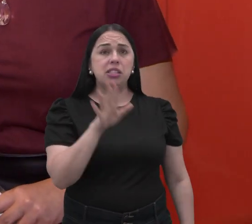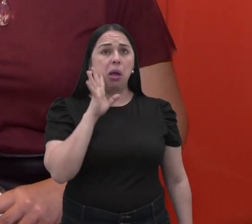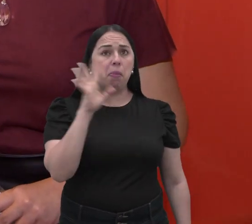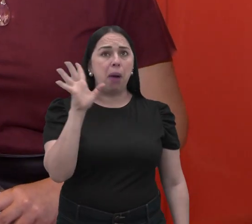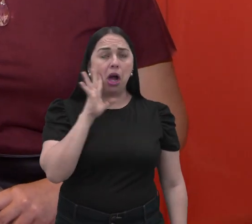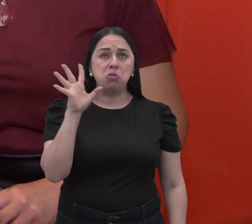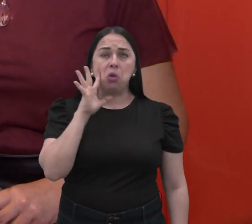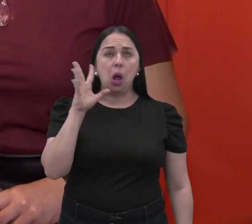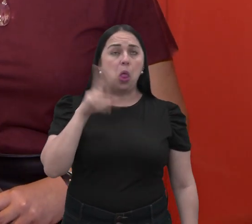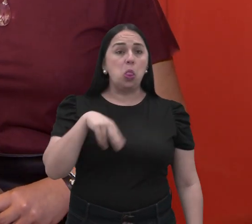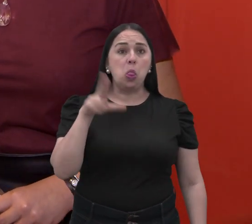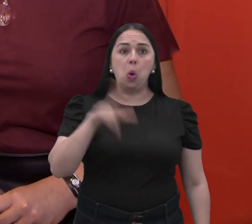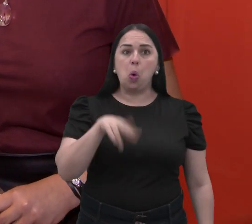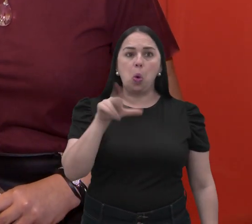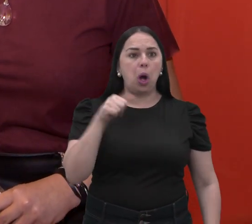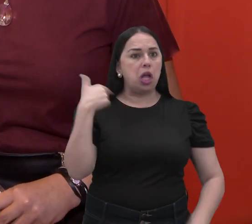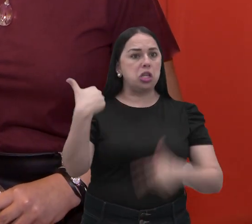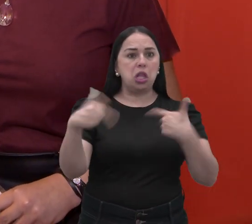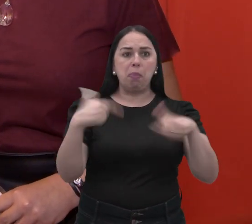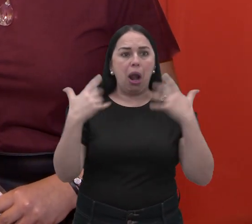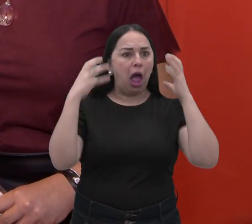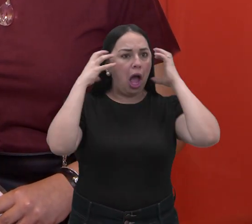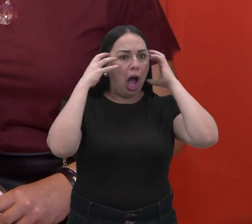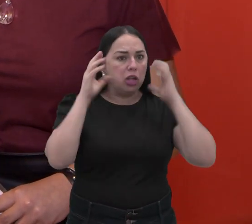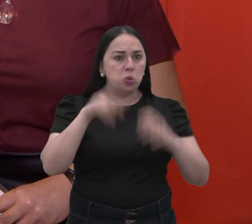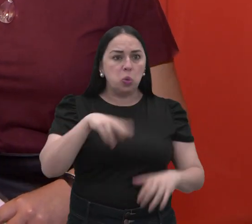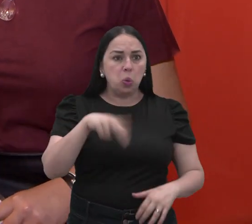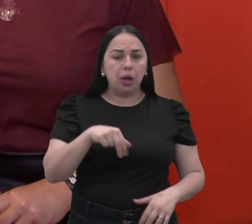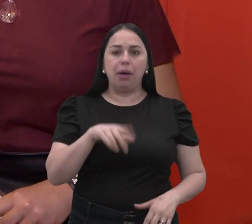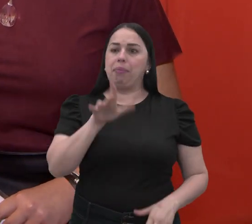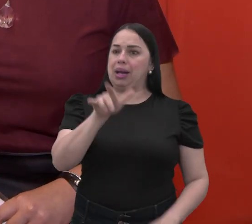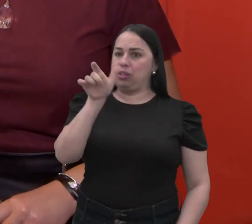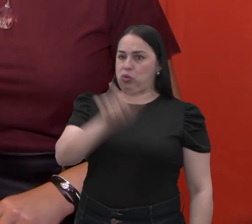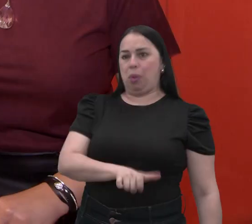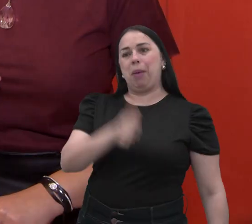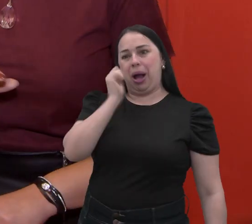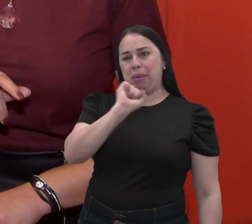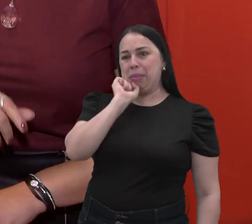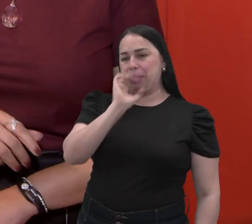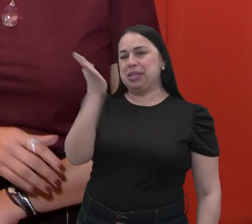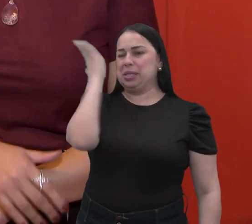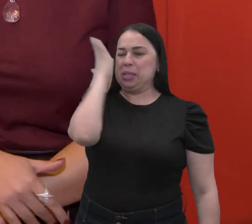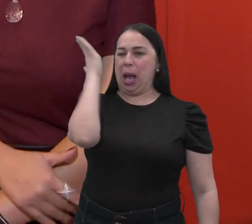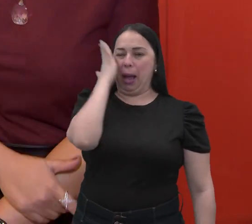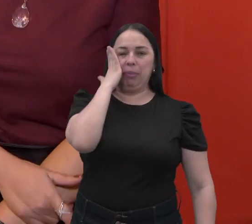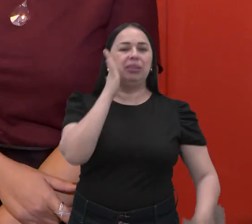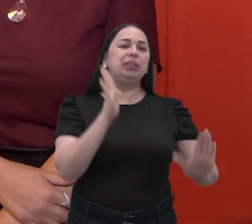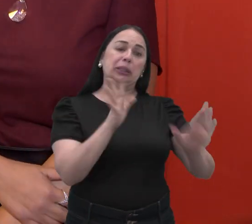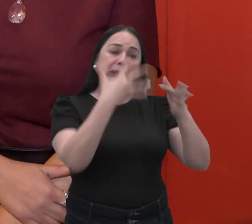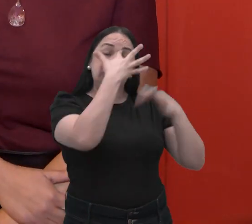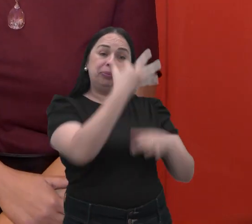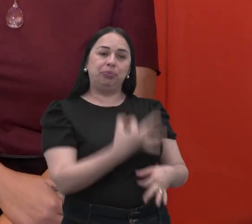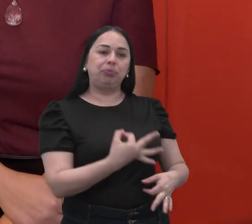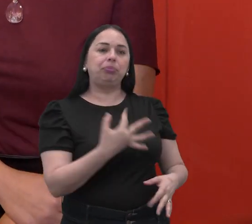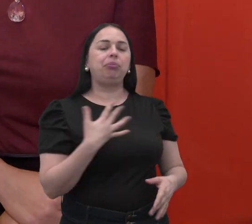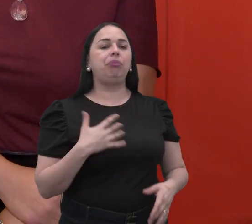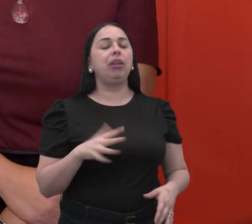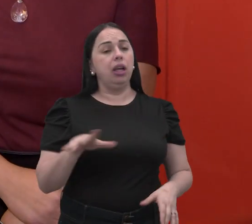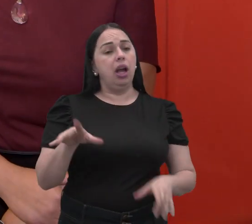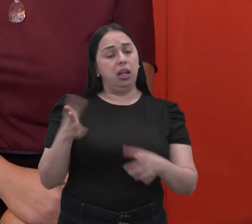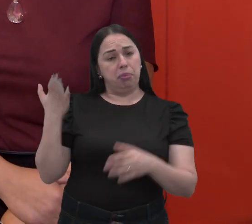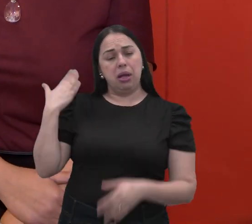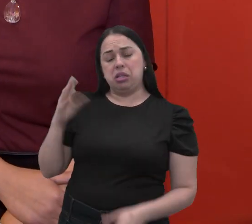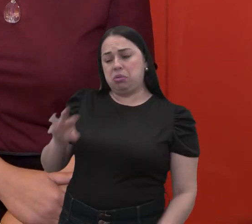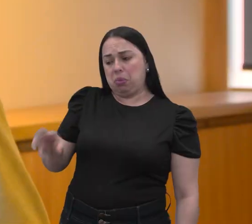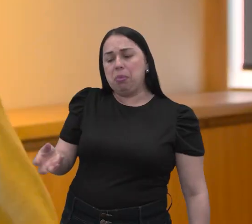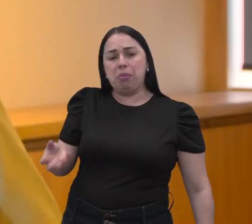mas nunca me passou pela cabeça de trabalhar em rádio. Mas pela sua mãe passou? Com certeza, né? Aí eu ouvia